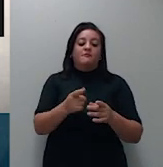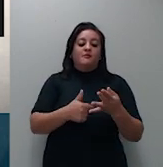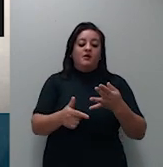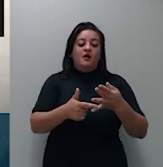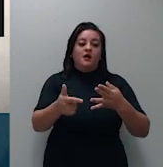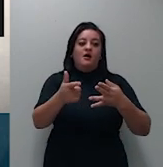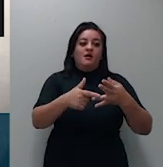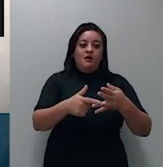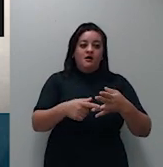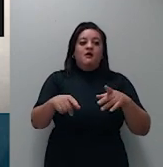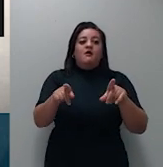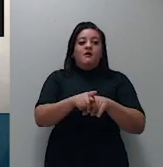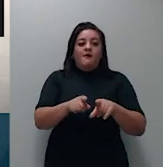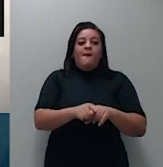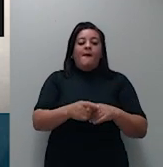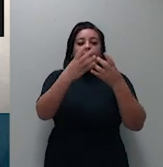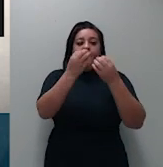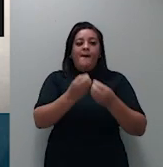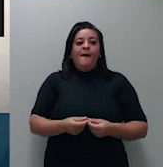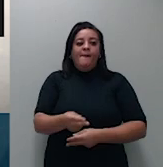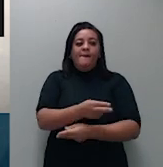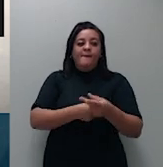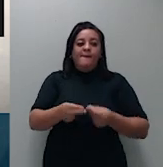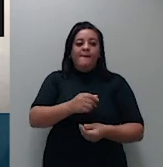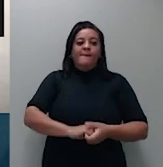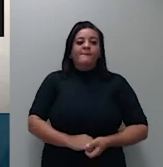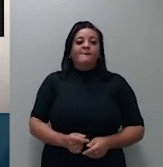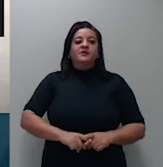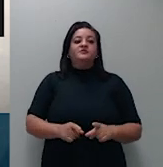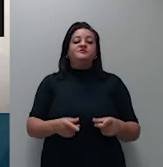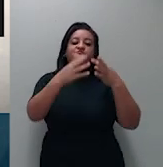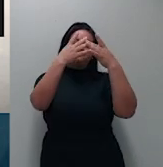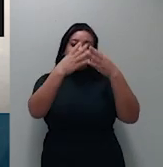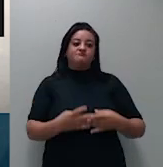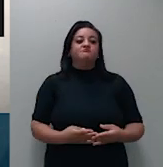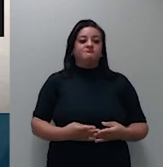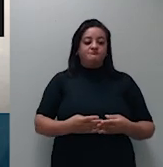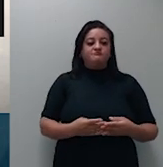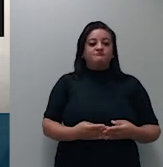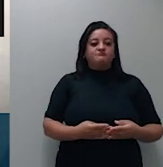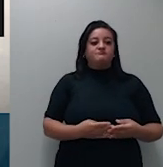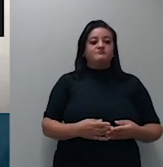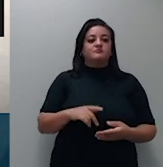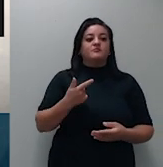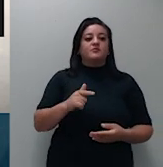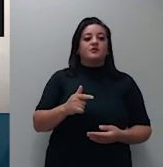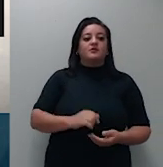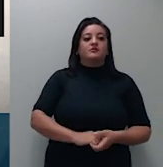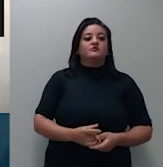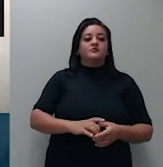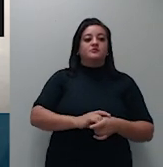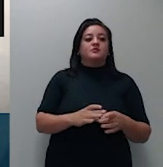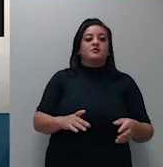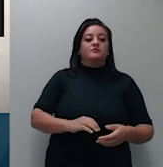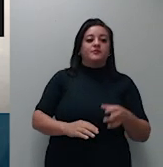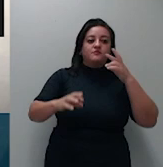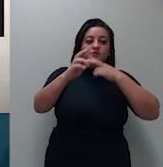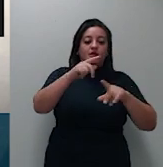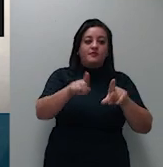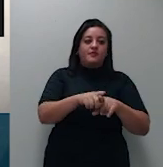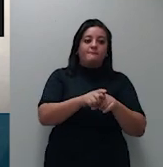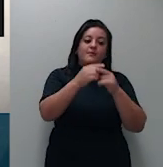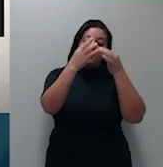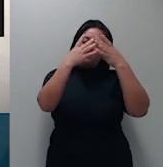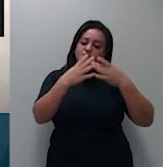conceder a indenização com essas considerações sem deixar a delicadeza da